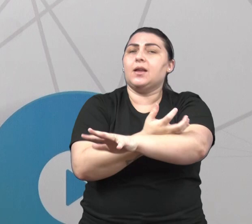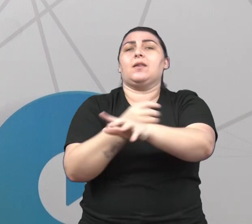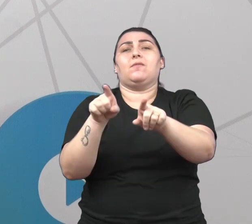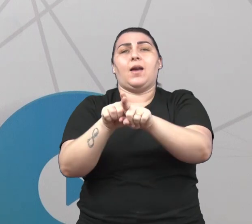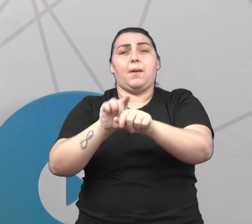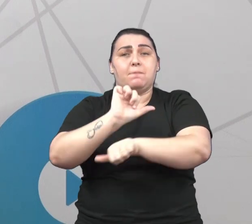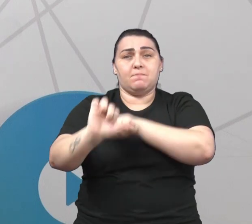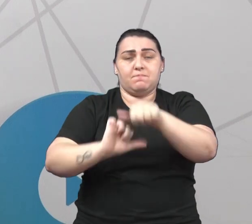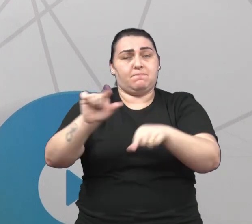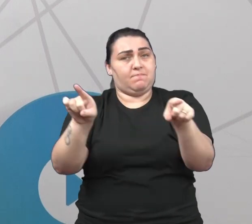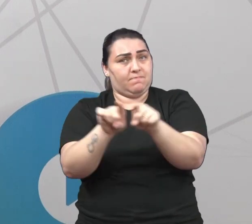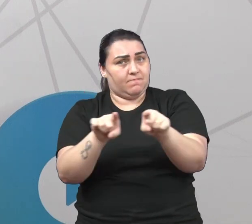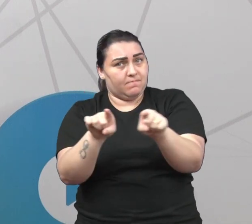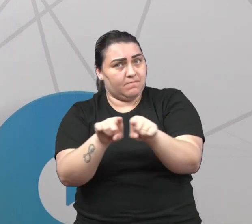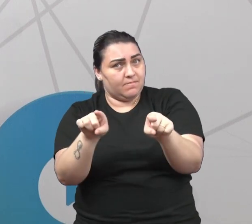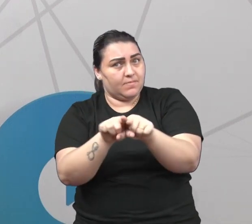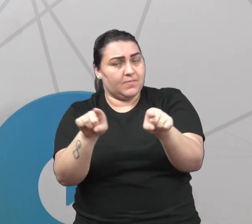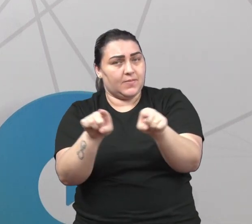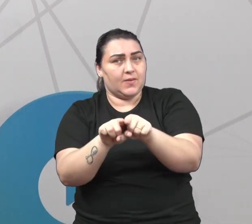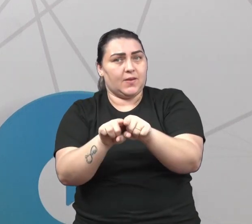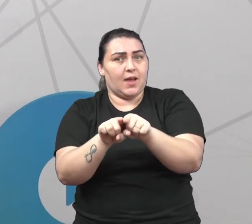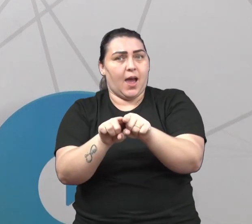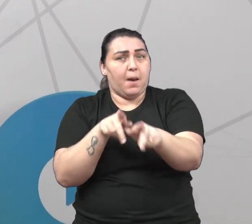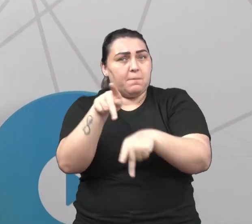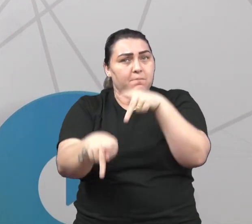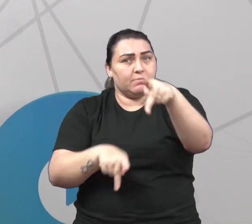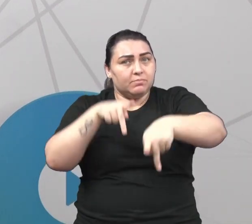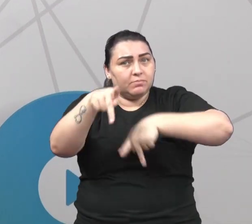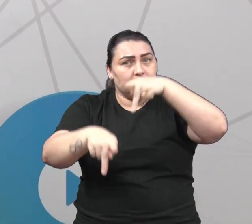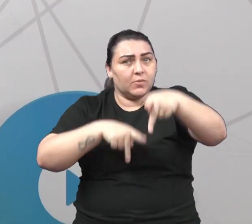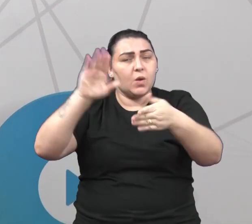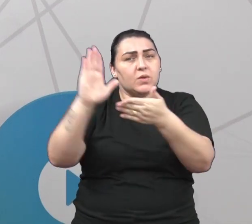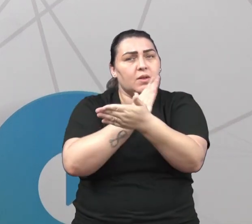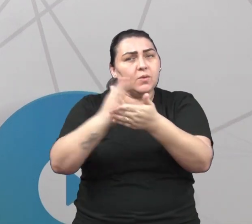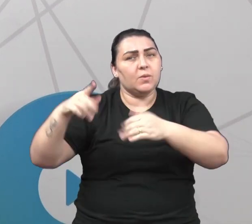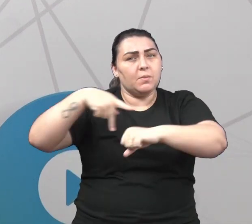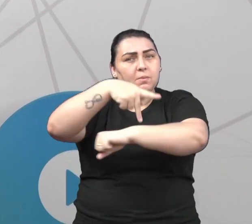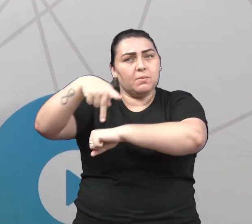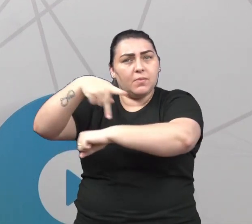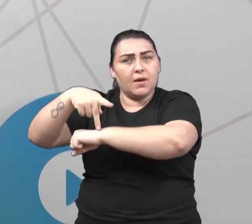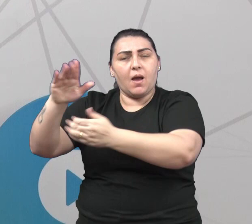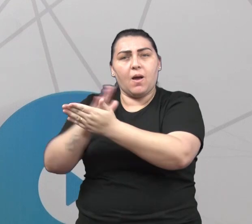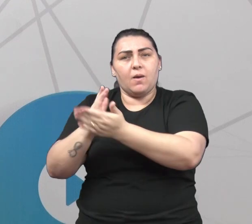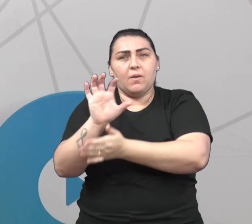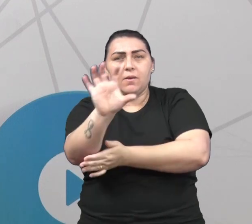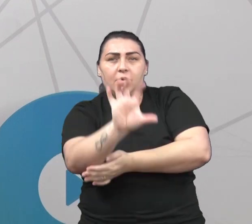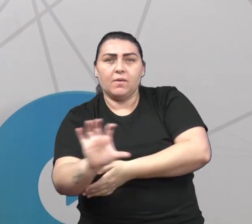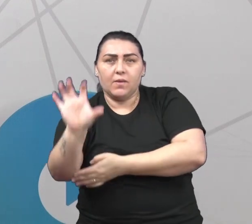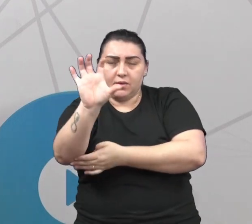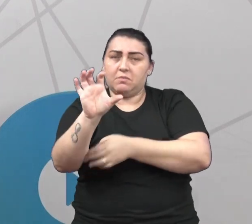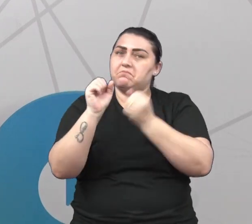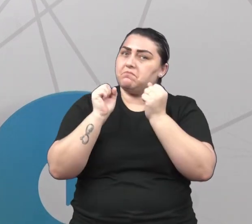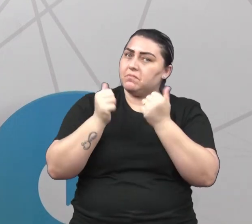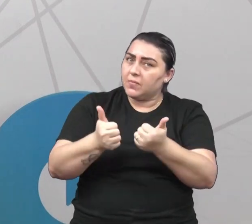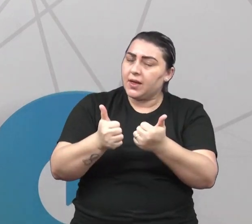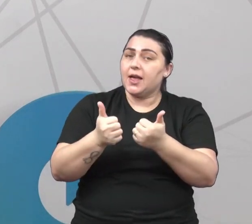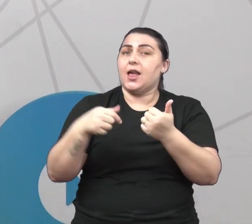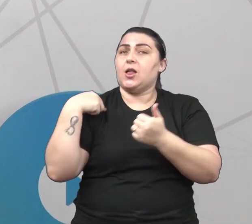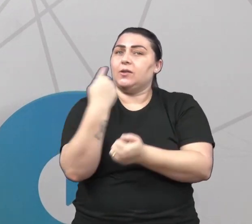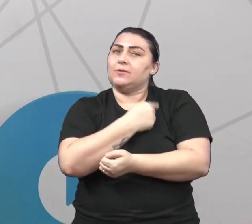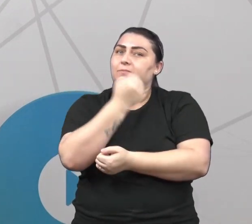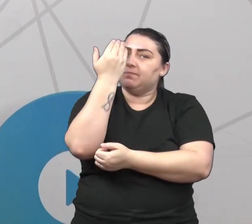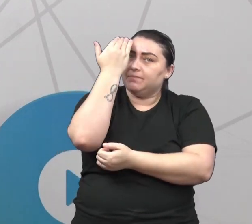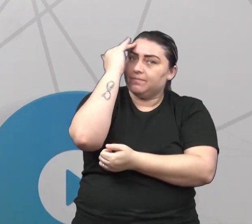vai alterar muitas vezes até o índice populacional de algum país ou de alguma região, tá? E aí nós vamos